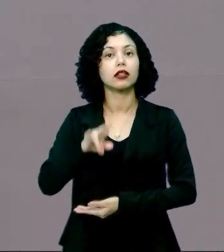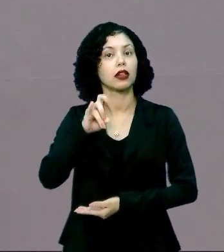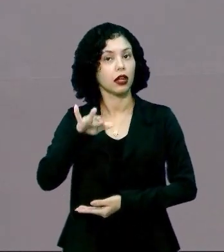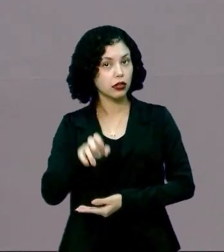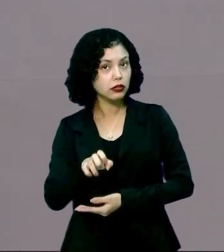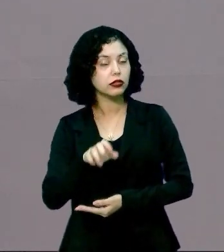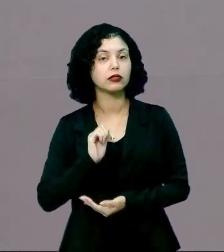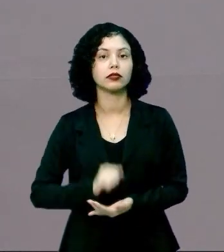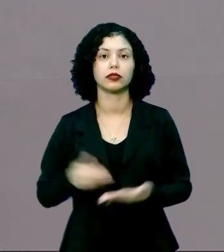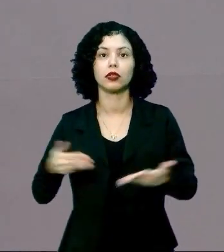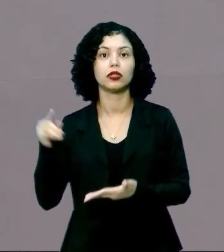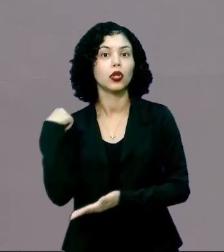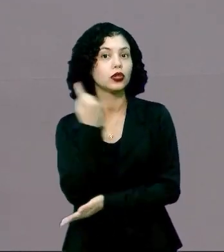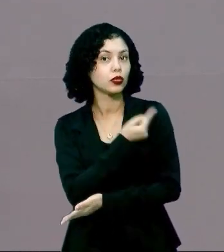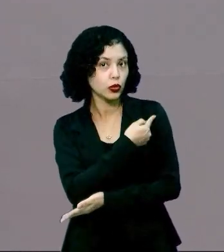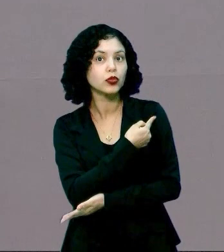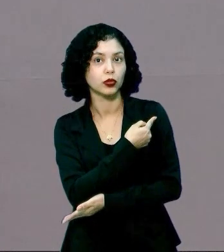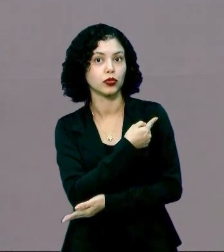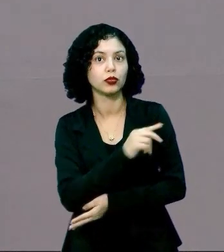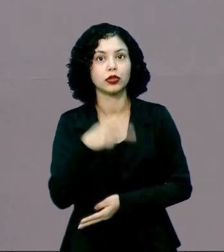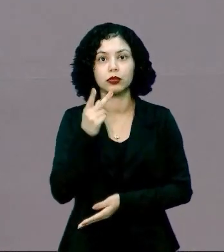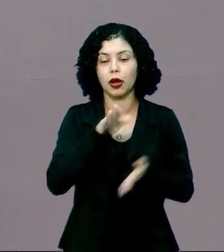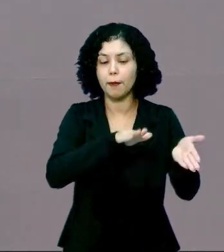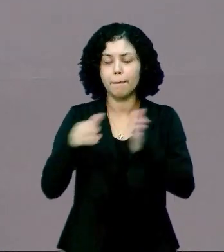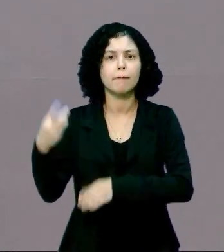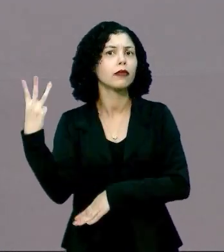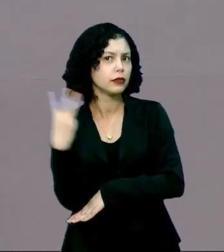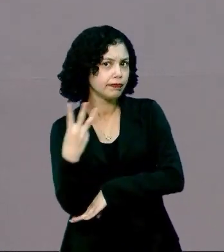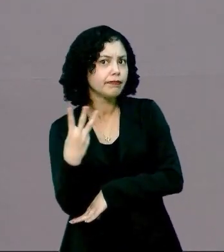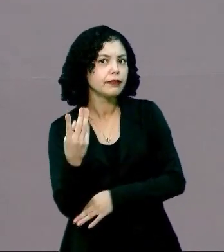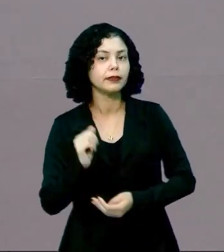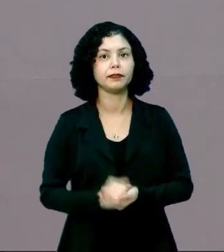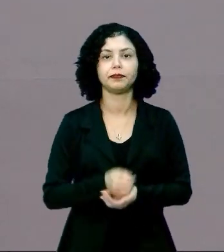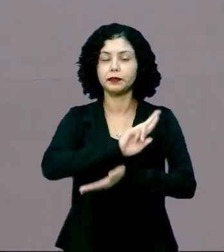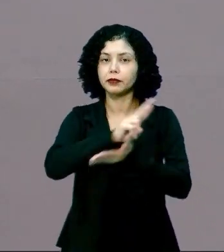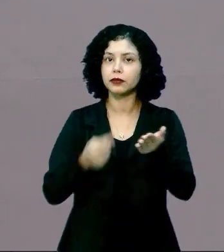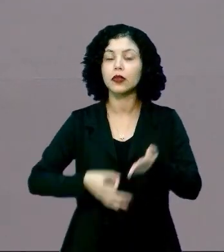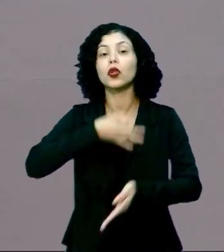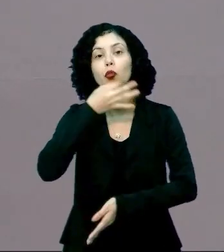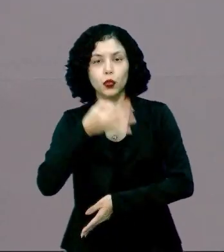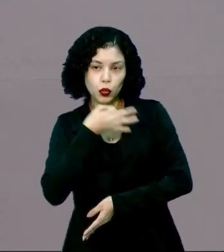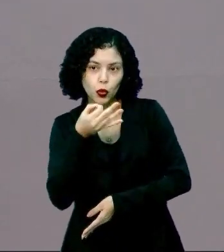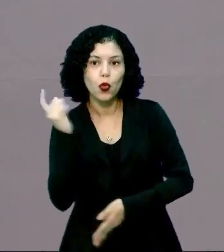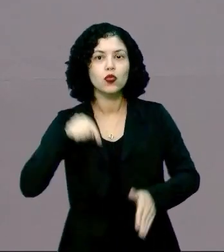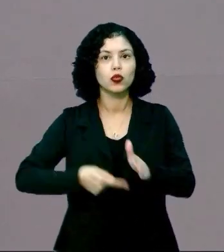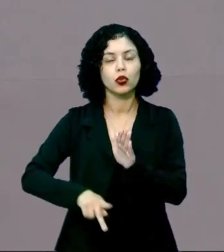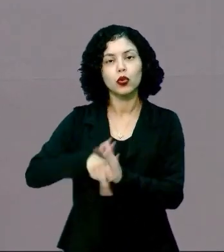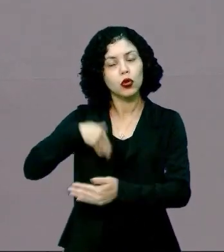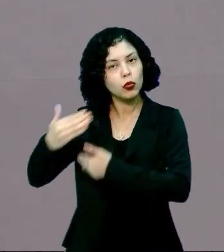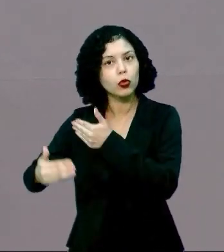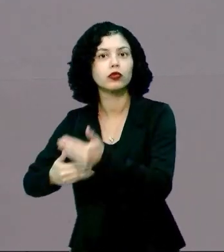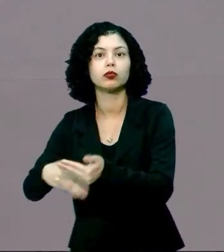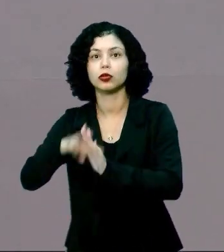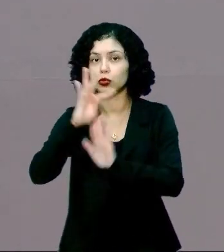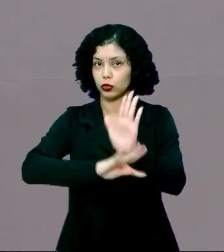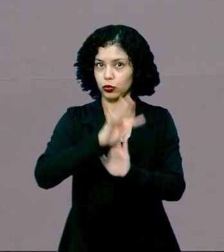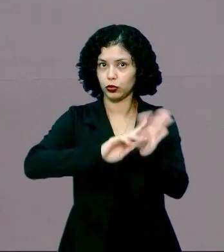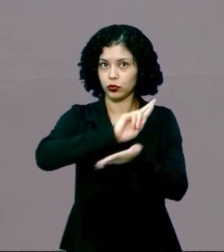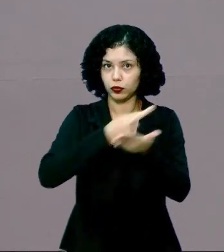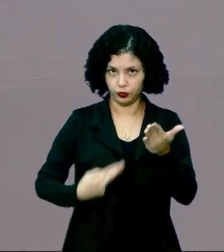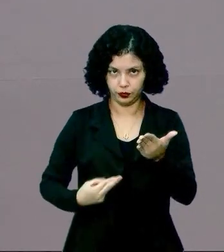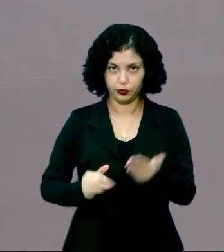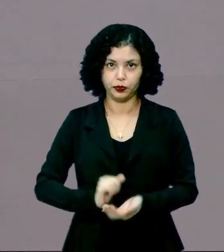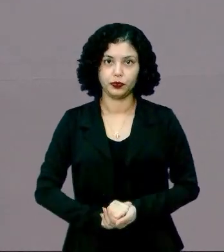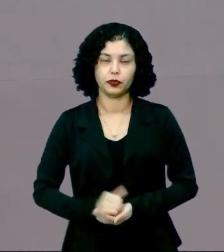Naraline Menezes e hoje nós iremos para a nossa parte 3 dos tipos de argumento dentro do desenvolvimento da redação